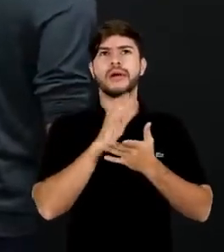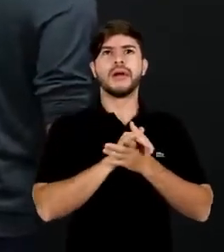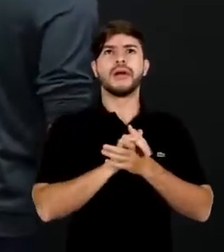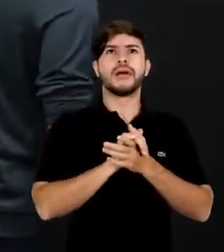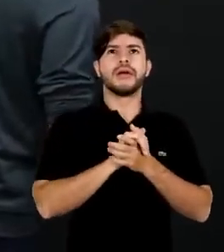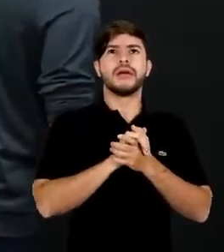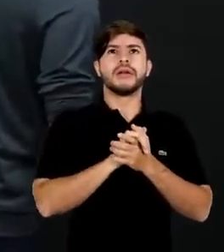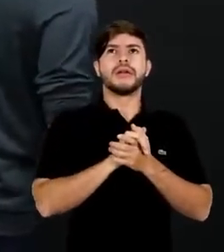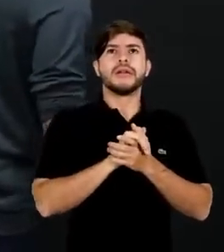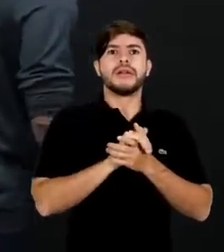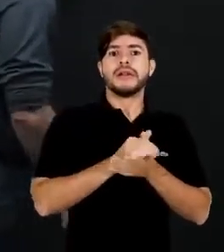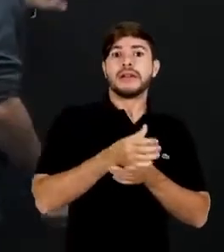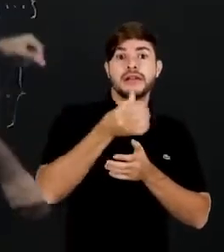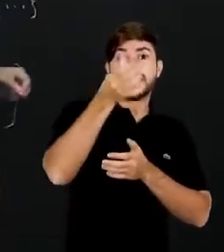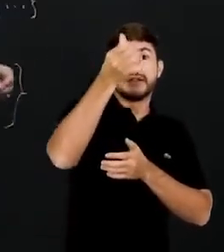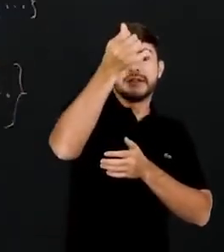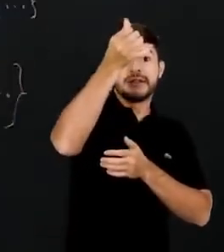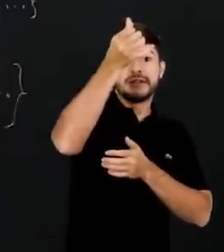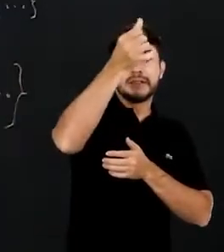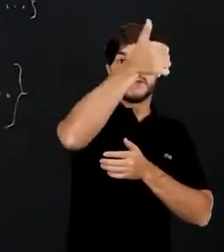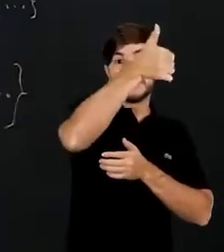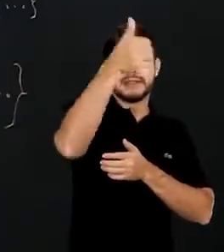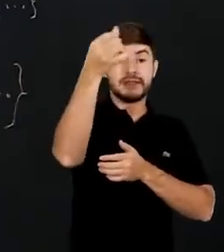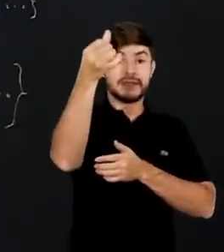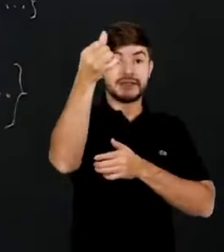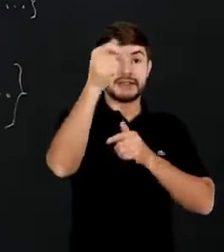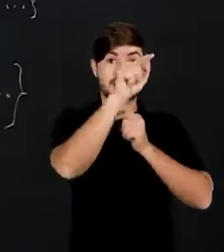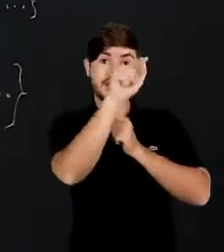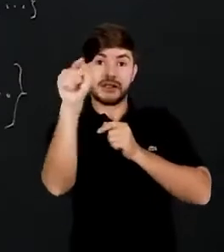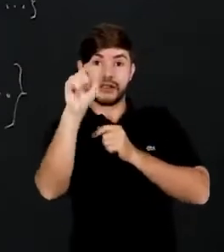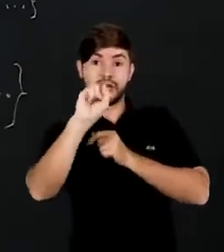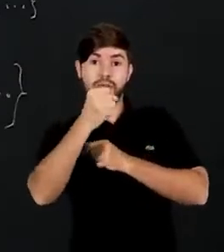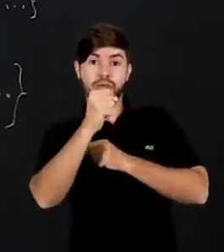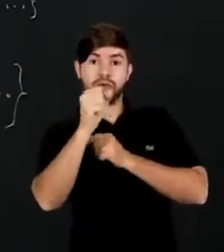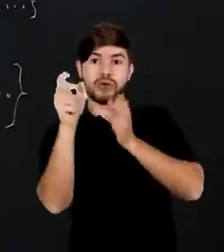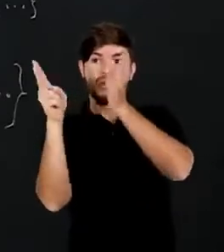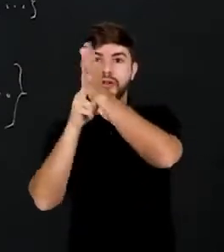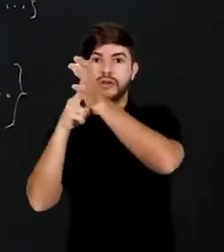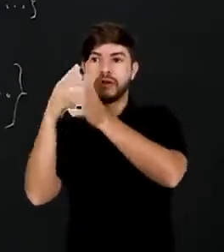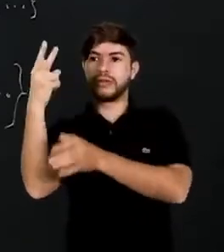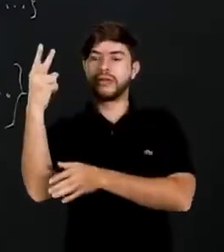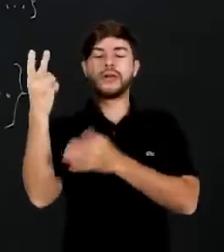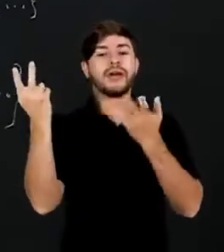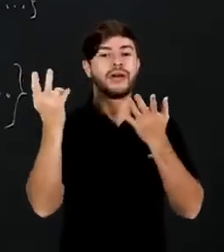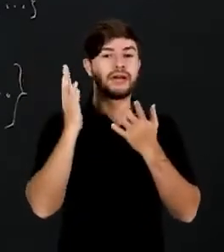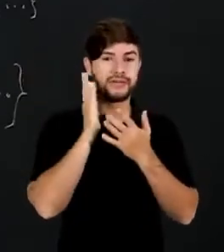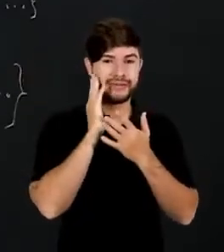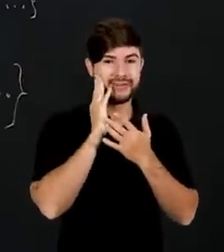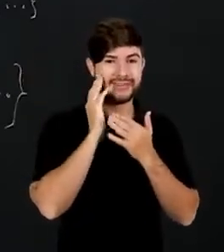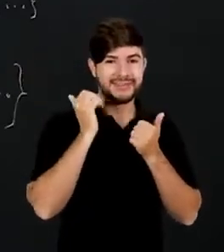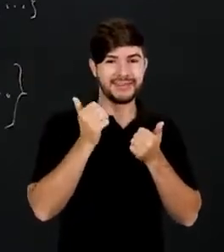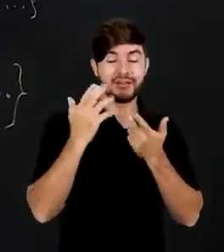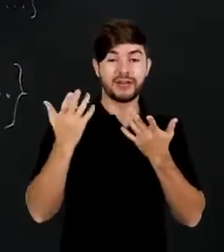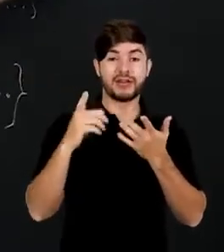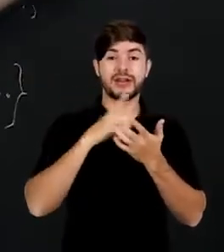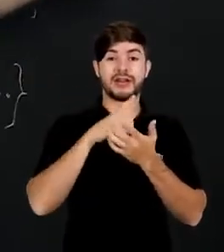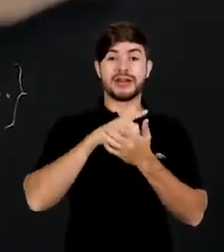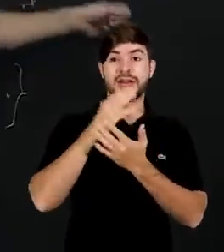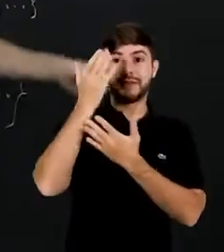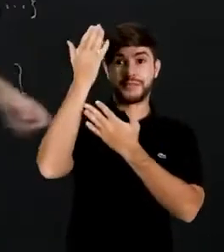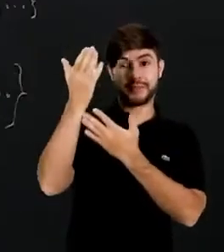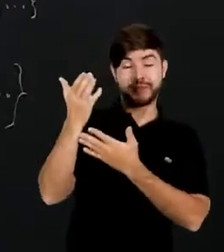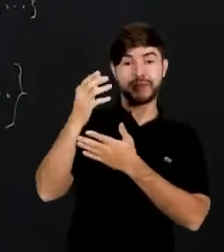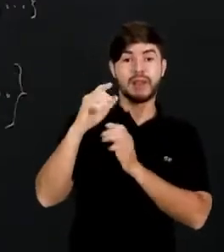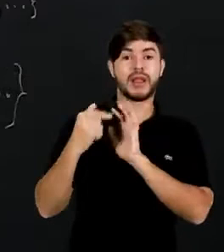de 16 por 8. Então, reparem que, quando nós temos frações, onde essas